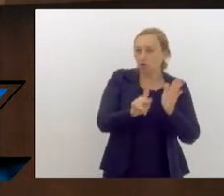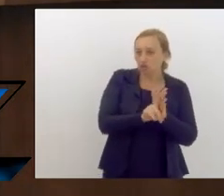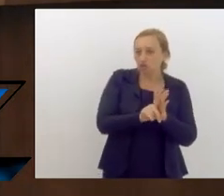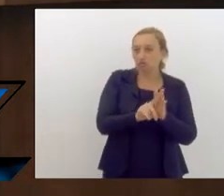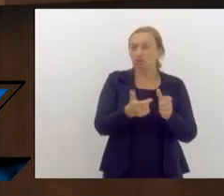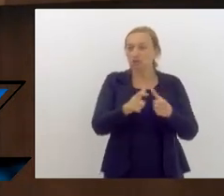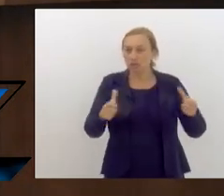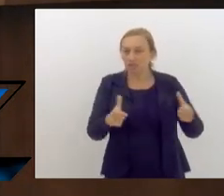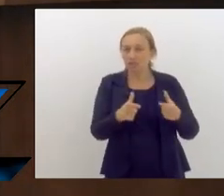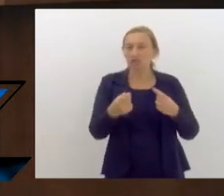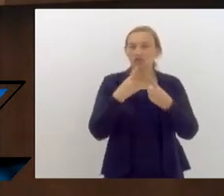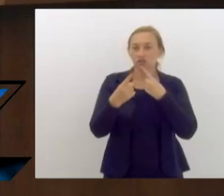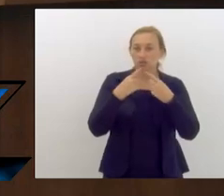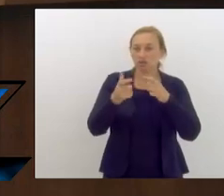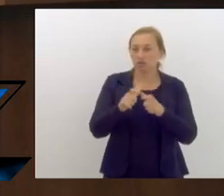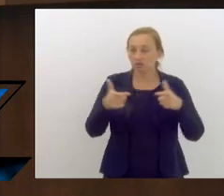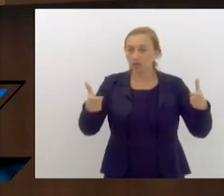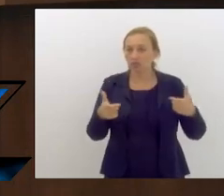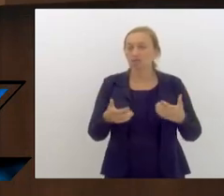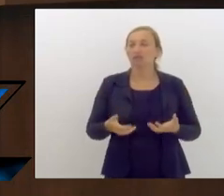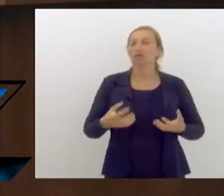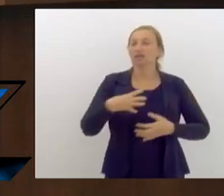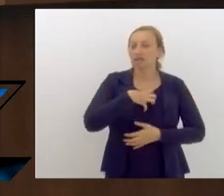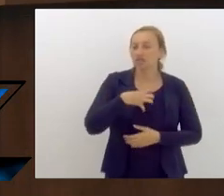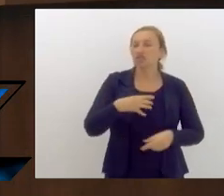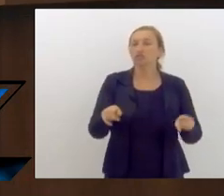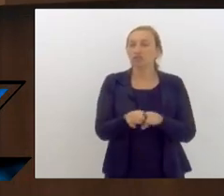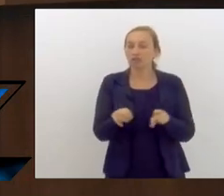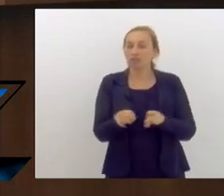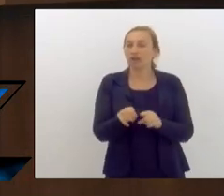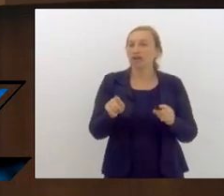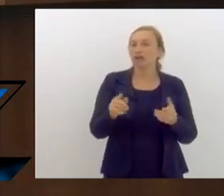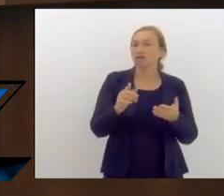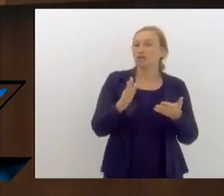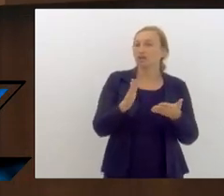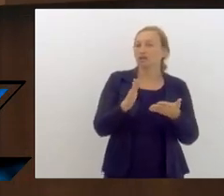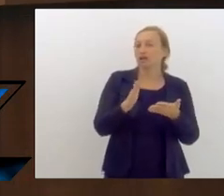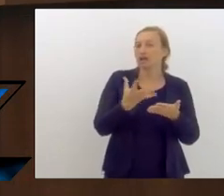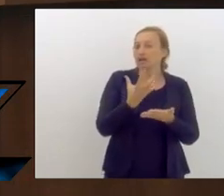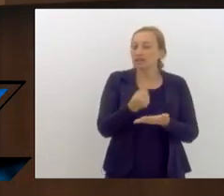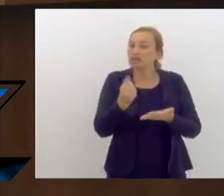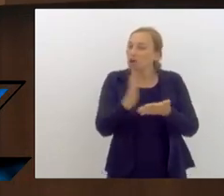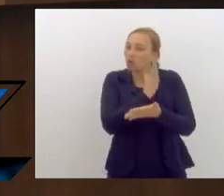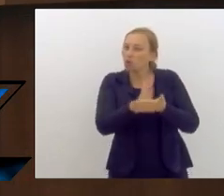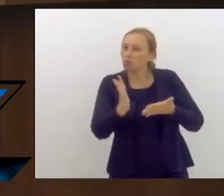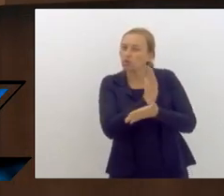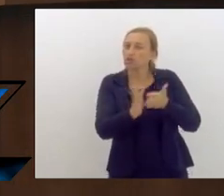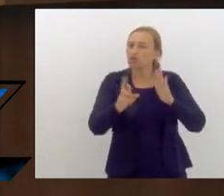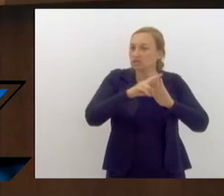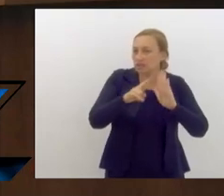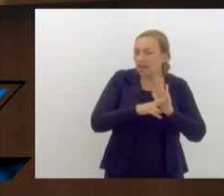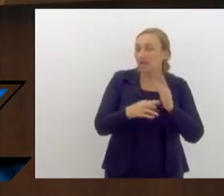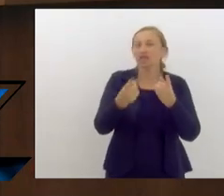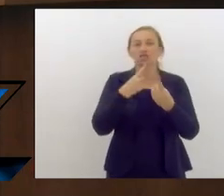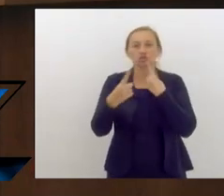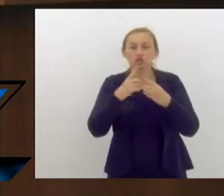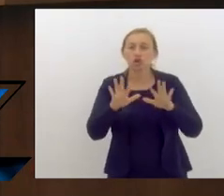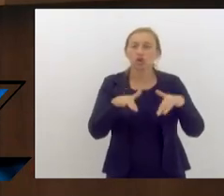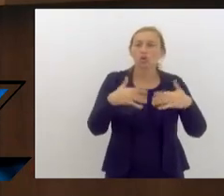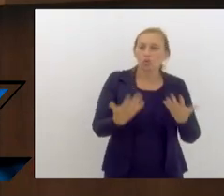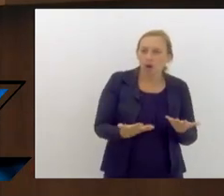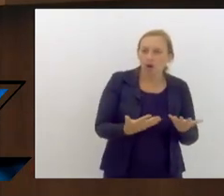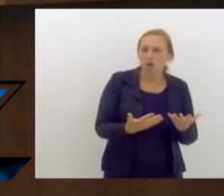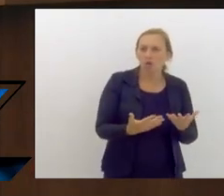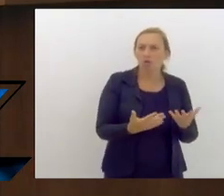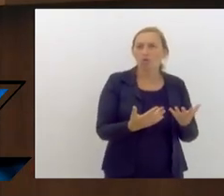discussão Então nesse sentido a gente também adotou alguns procedimentos de forma a discutir eventualmente Qual é o parecer